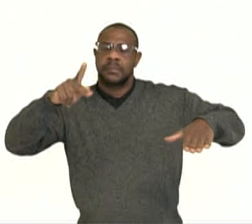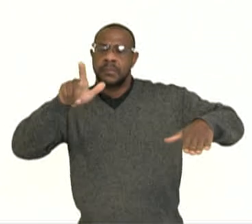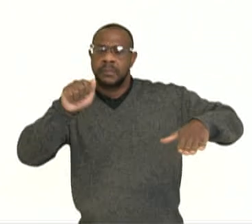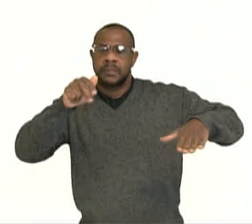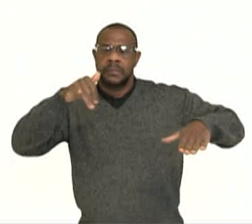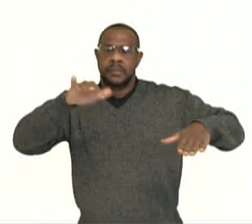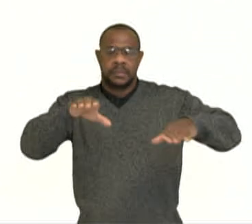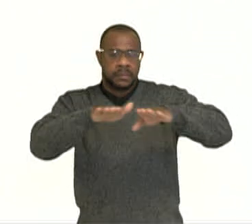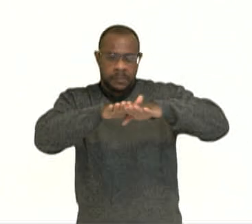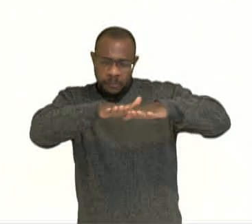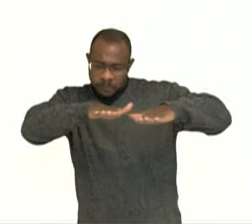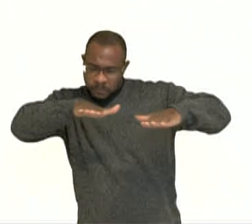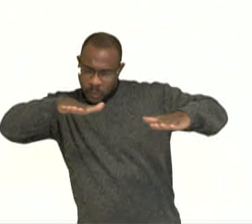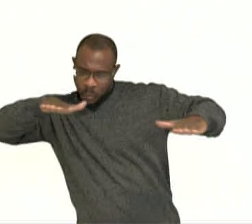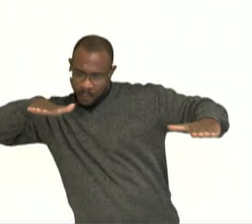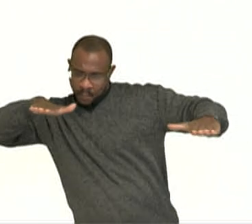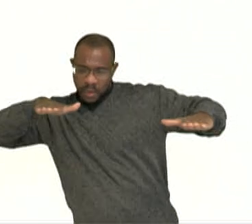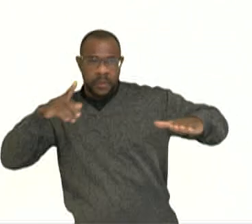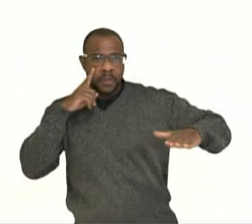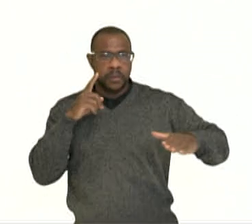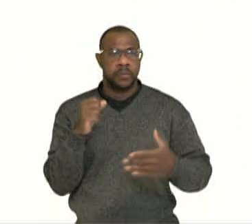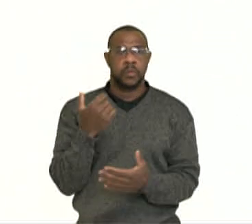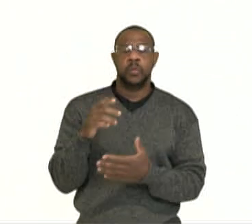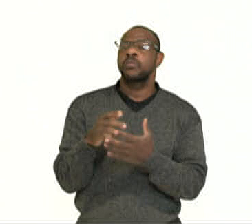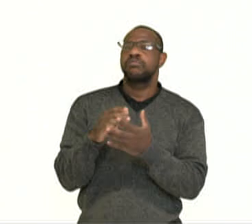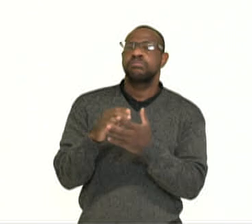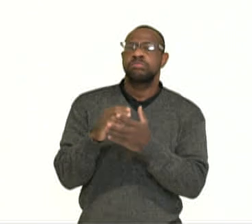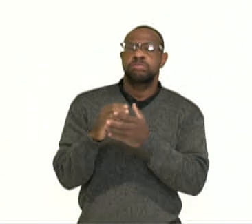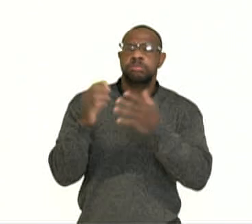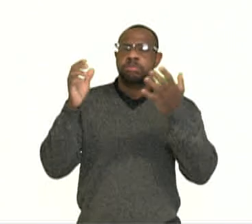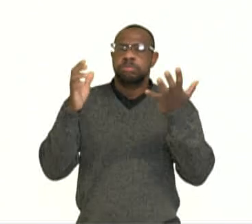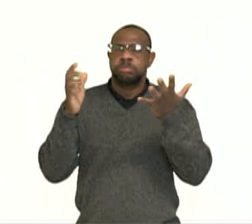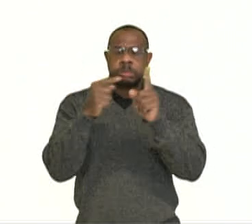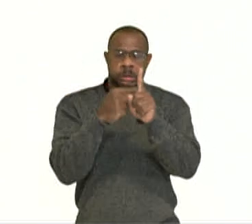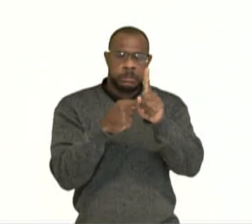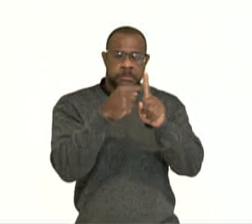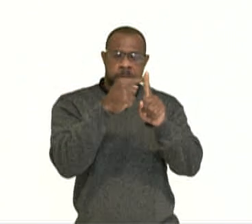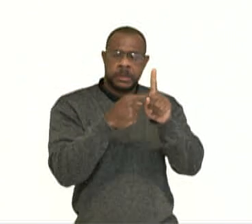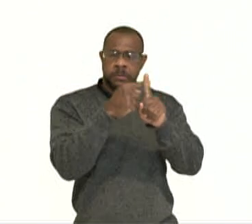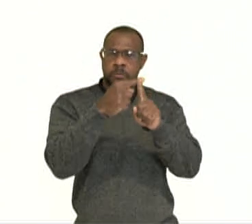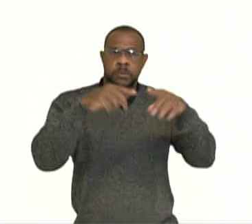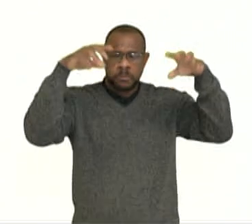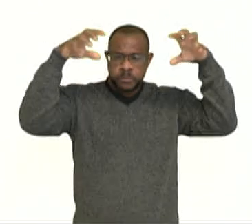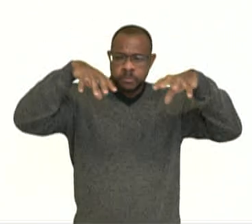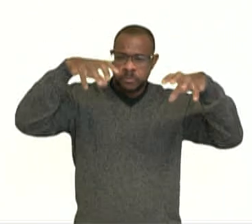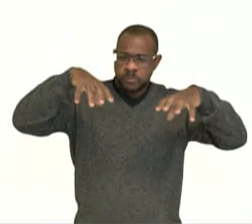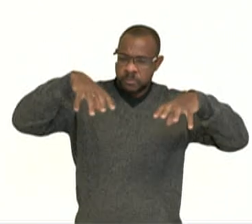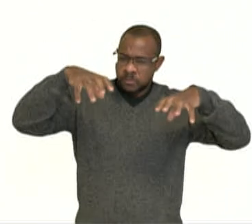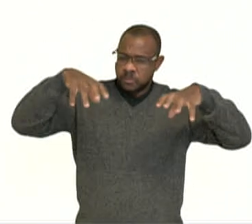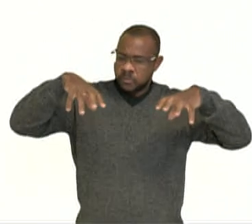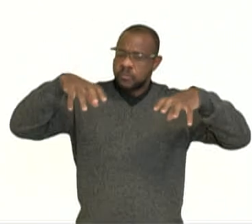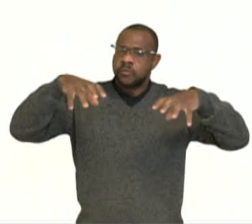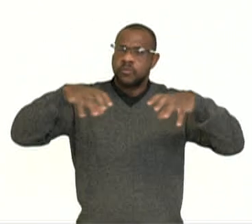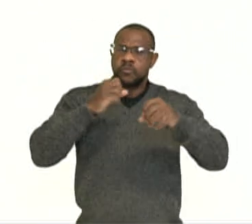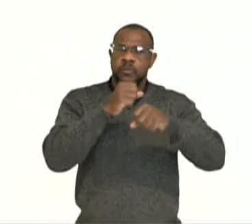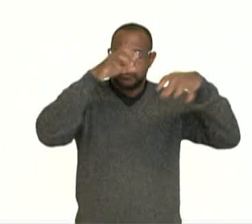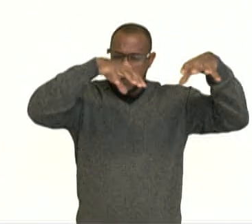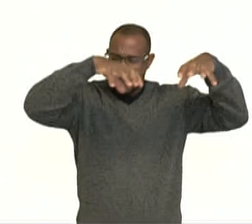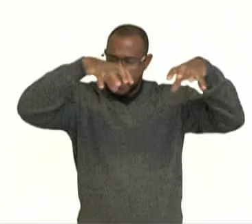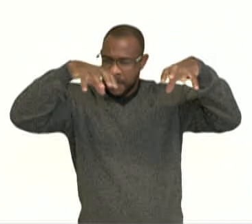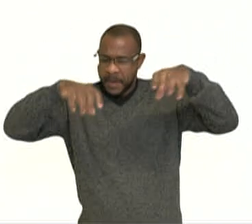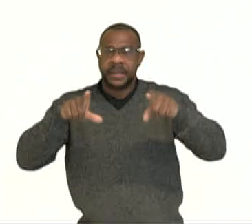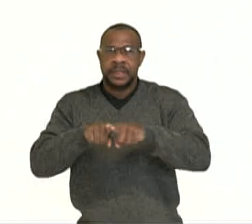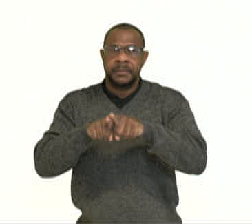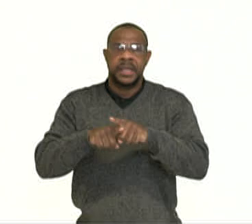temperado oceânico, com temperaturas amenas e chuvas bem distribuídas ao longo do ano. E o clima